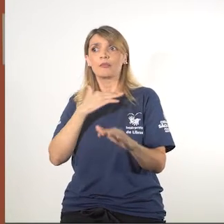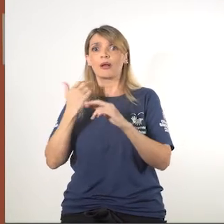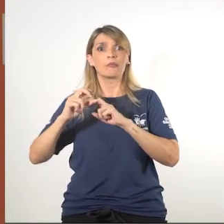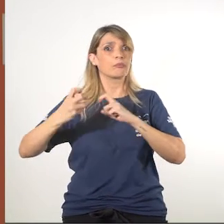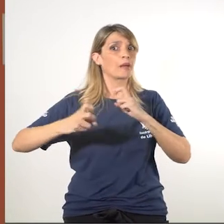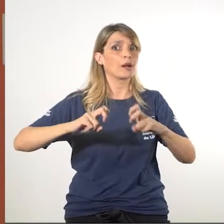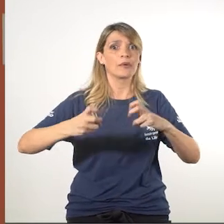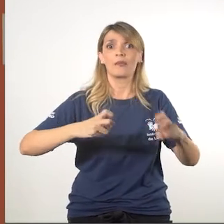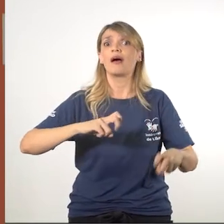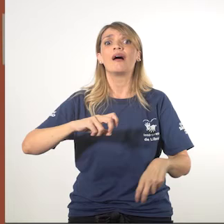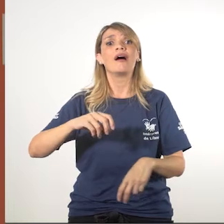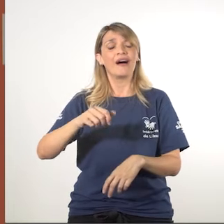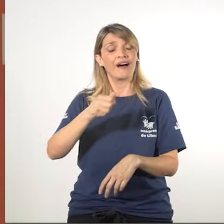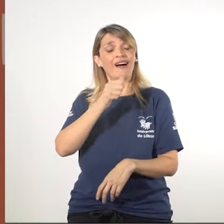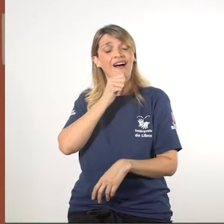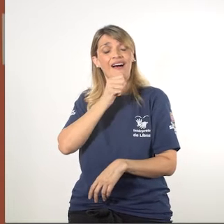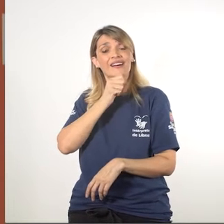alto.